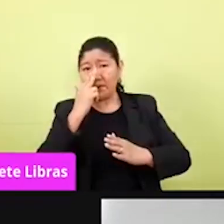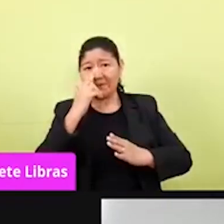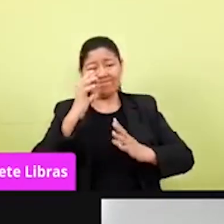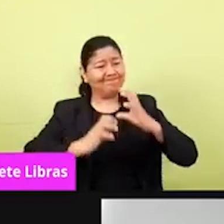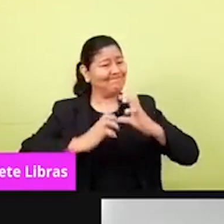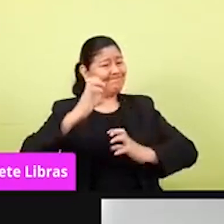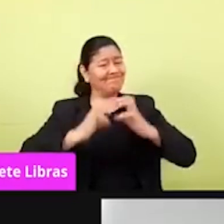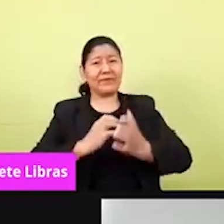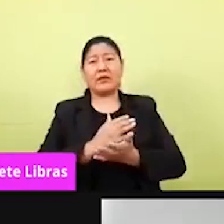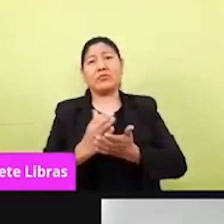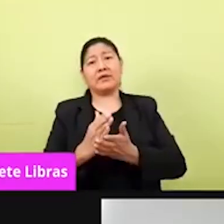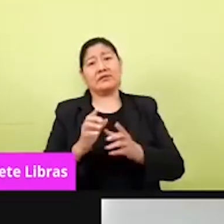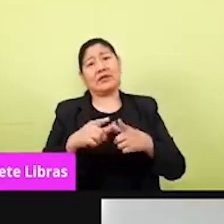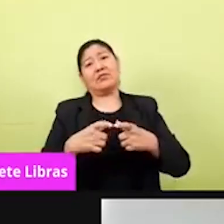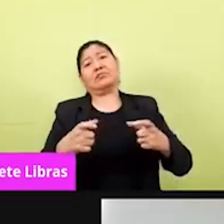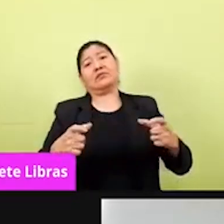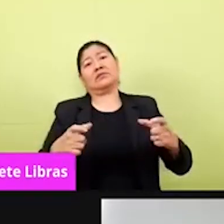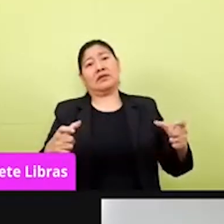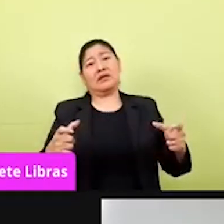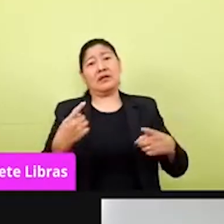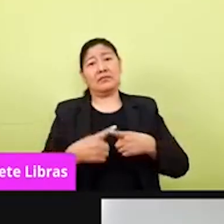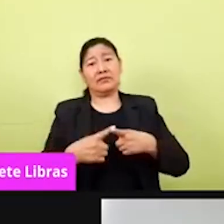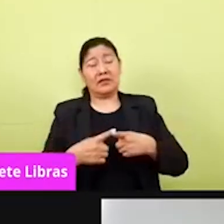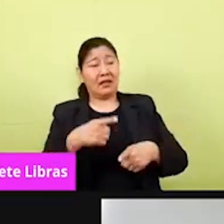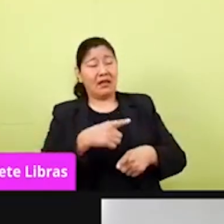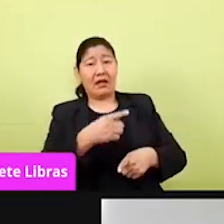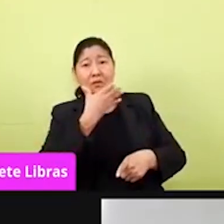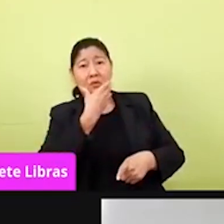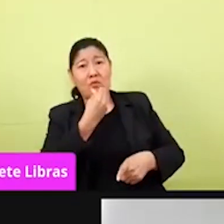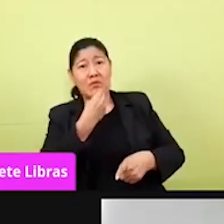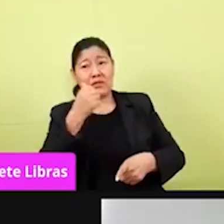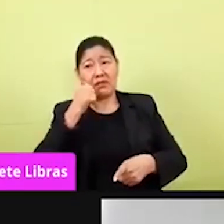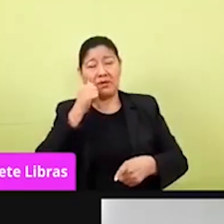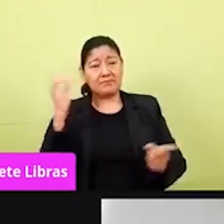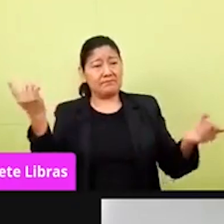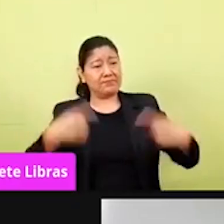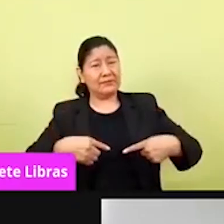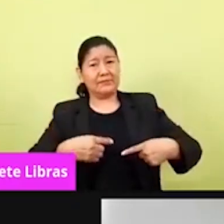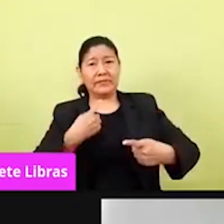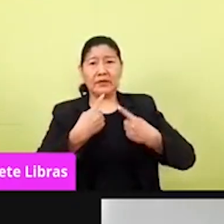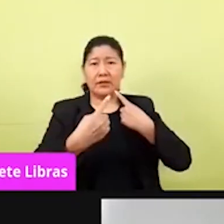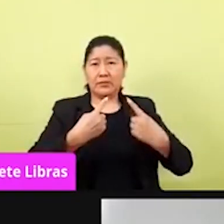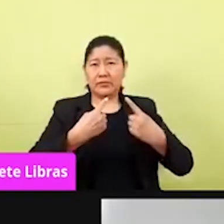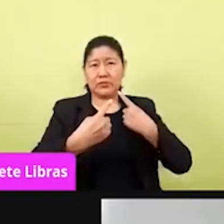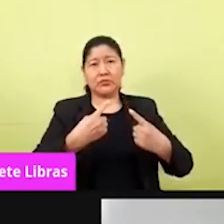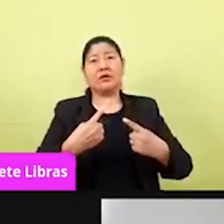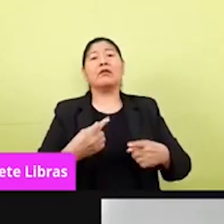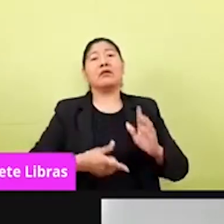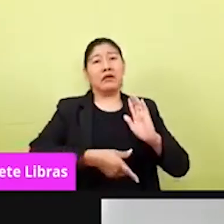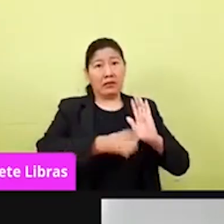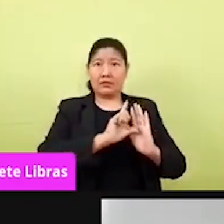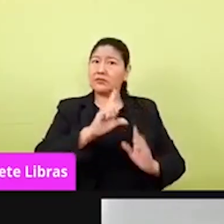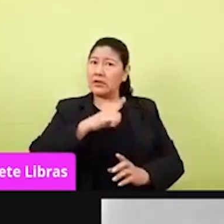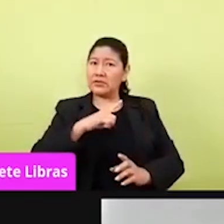violência, né, e é importante a gente falar que, normalmente, já existia algum tipo de violência, mesmo